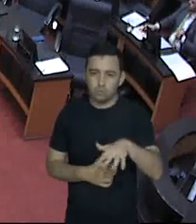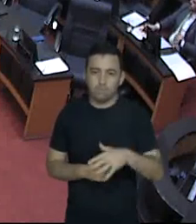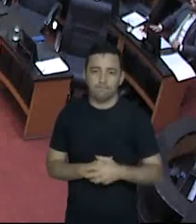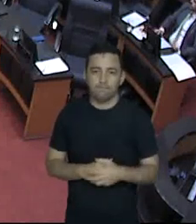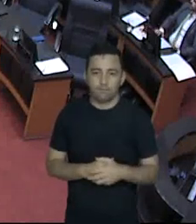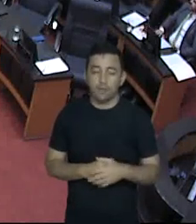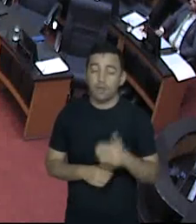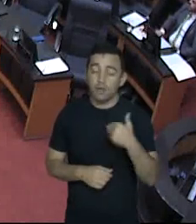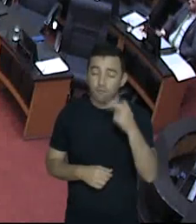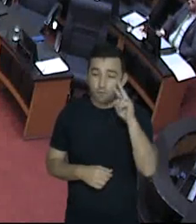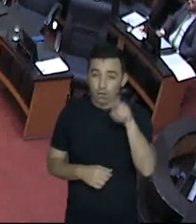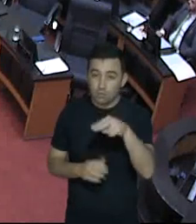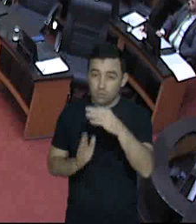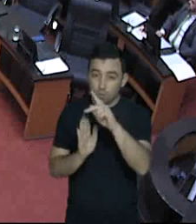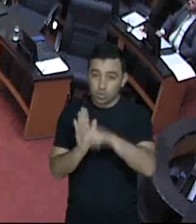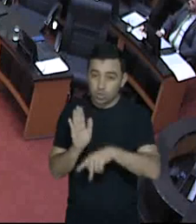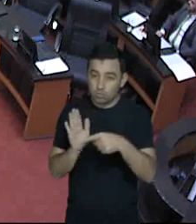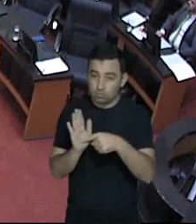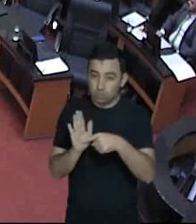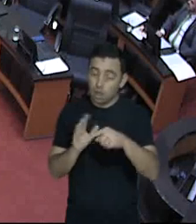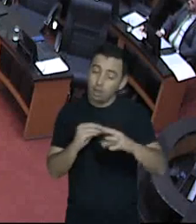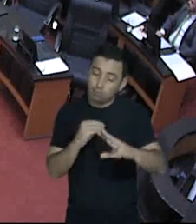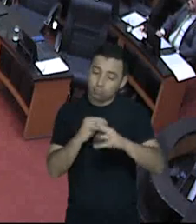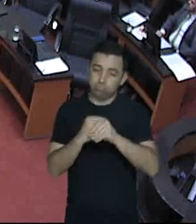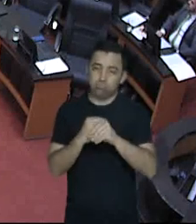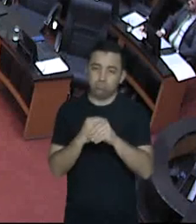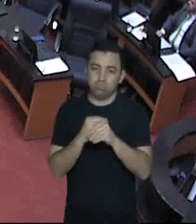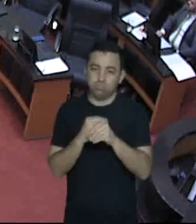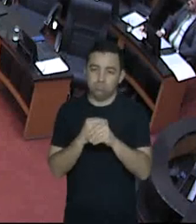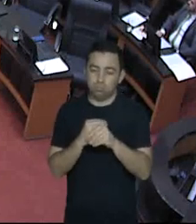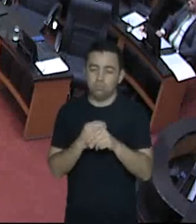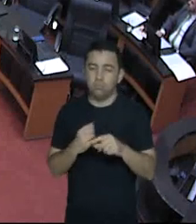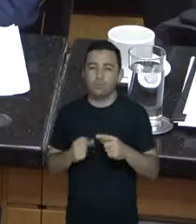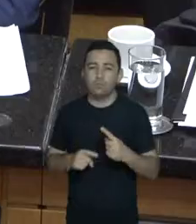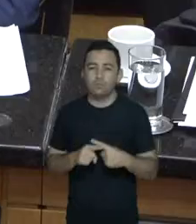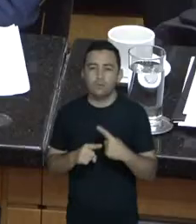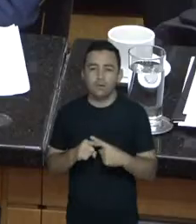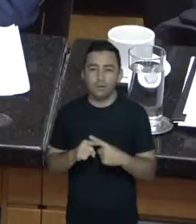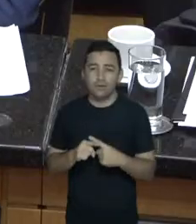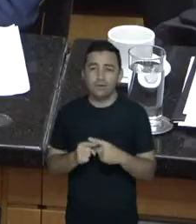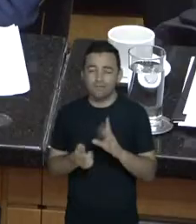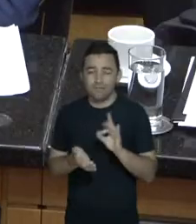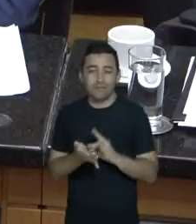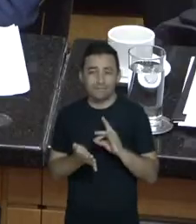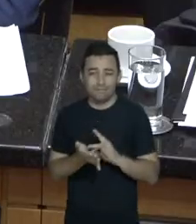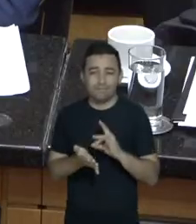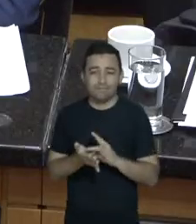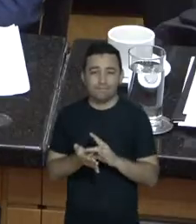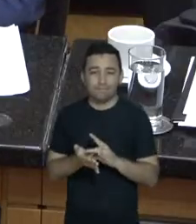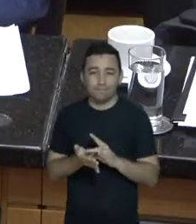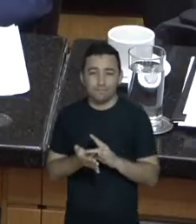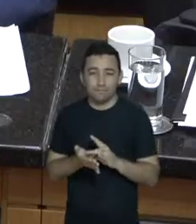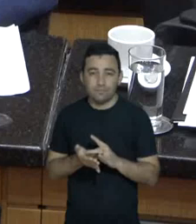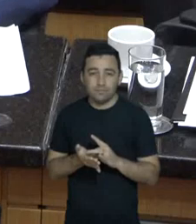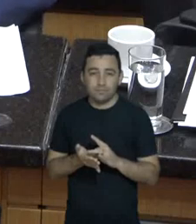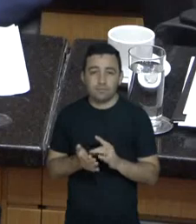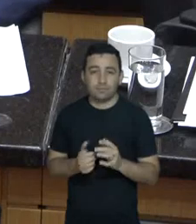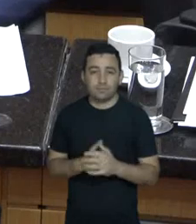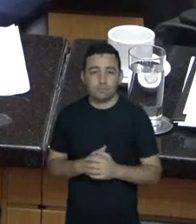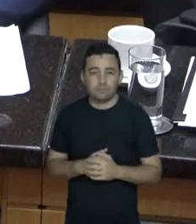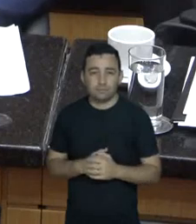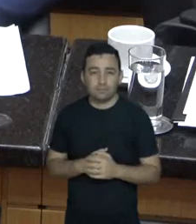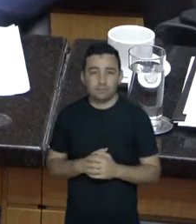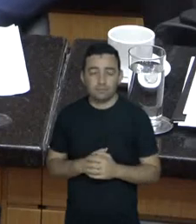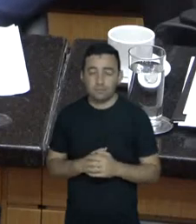esse projeto como um complemento, porque, na realidade, nós estamos